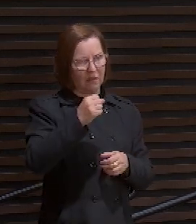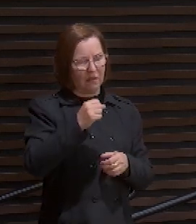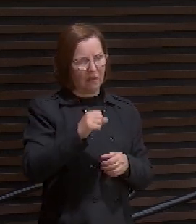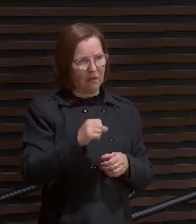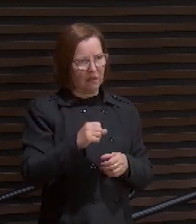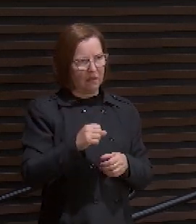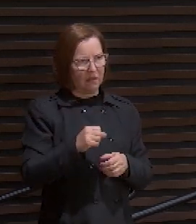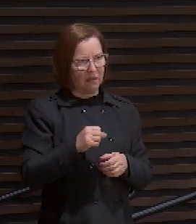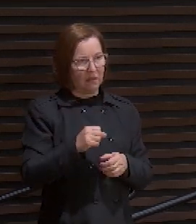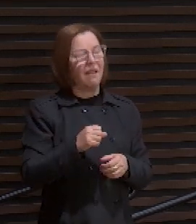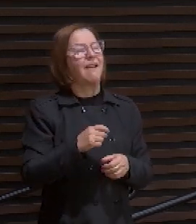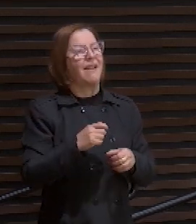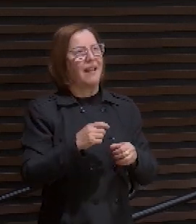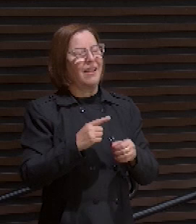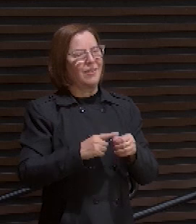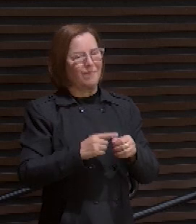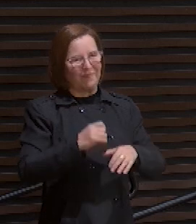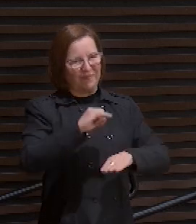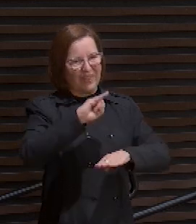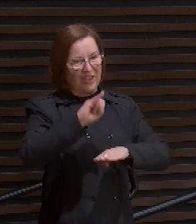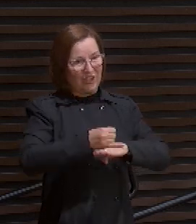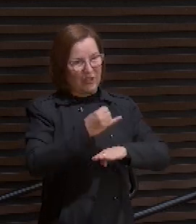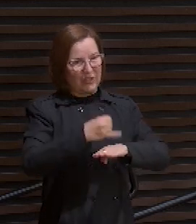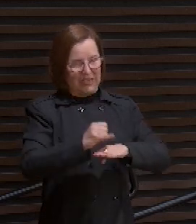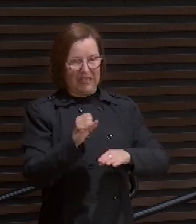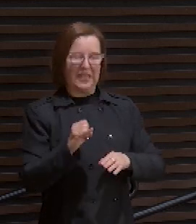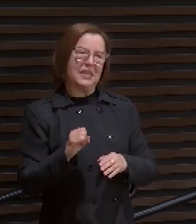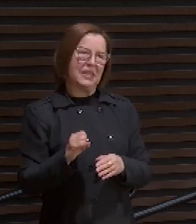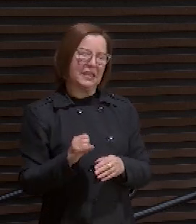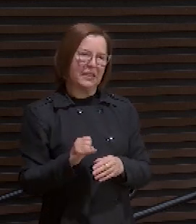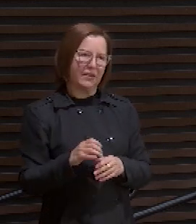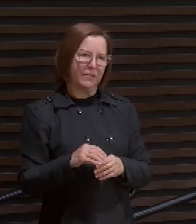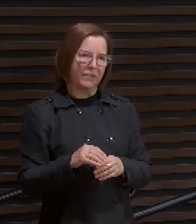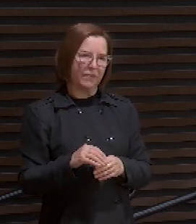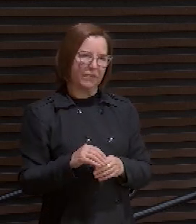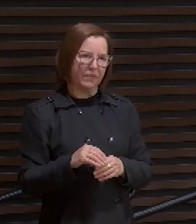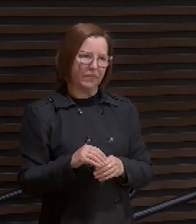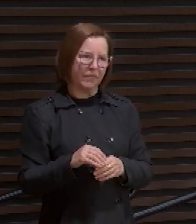em Jerusalém, naquela tragédia que Roma